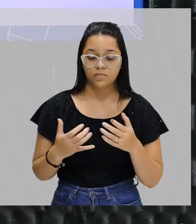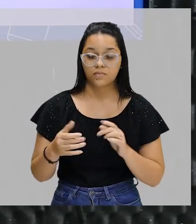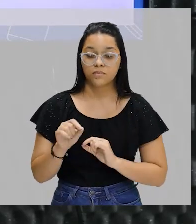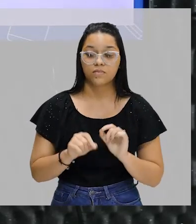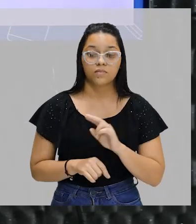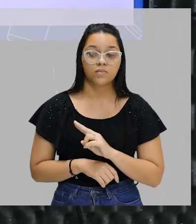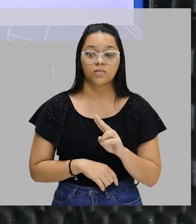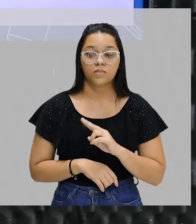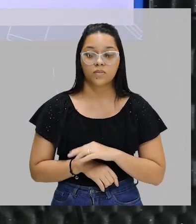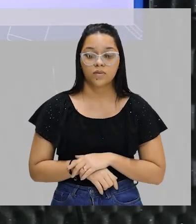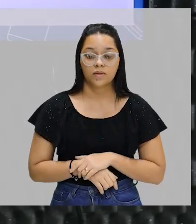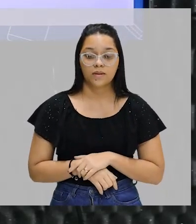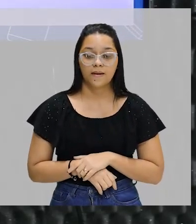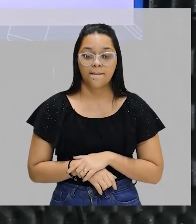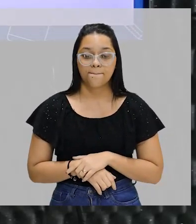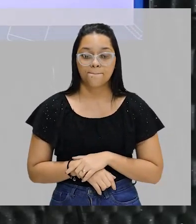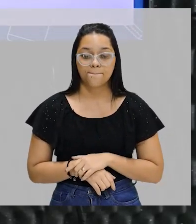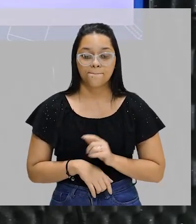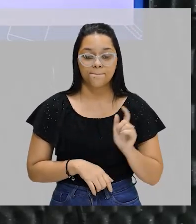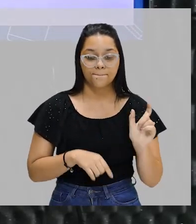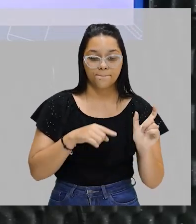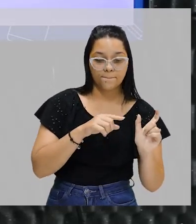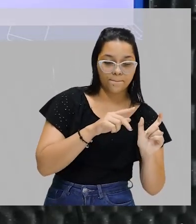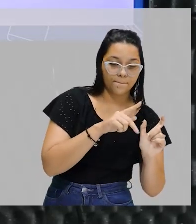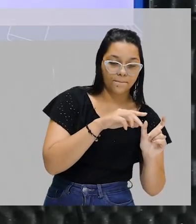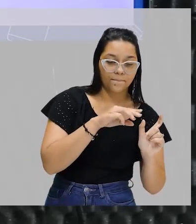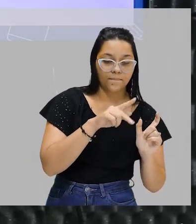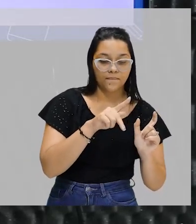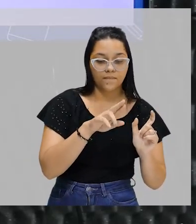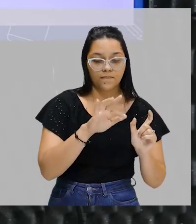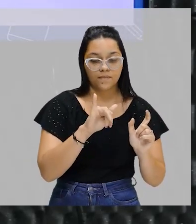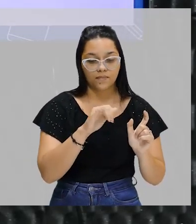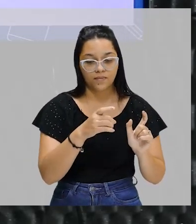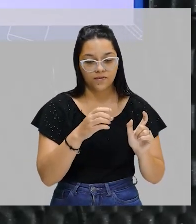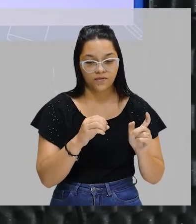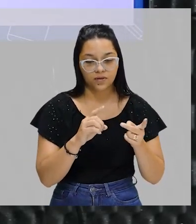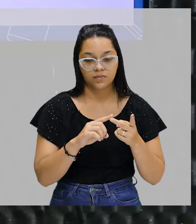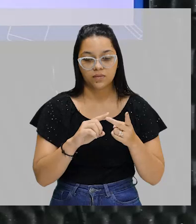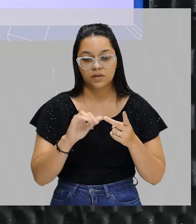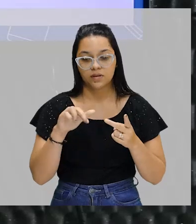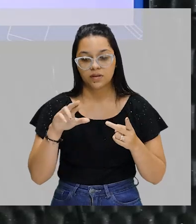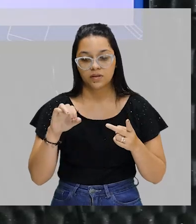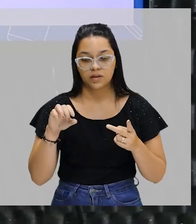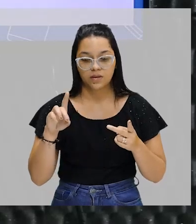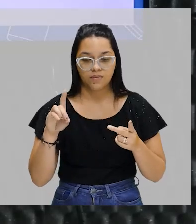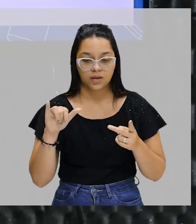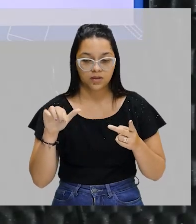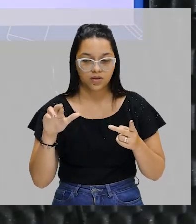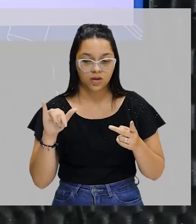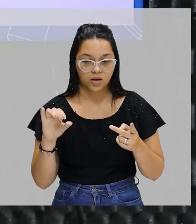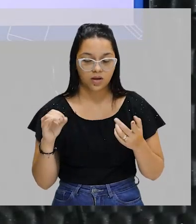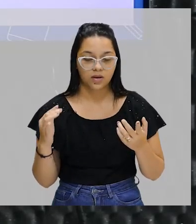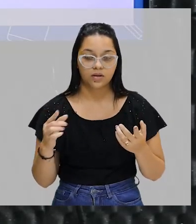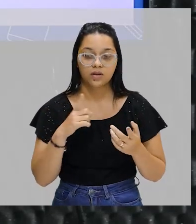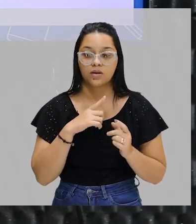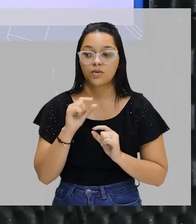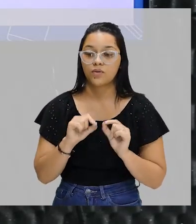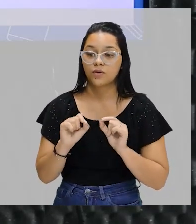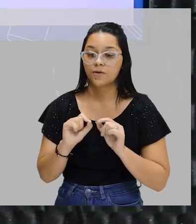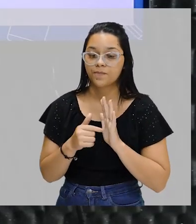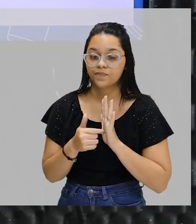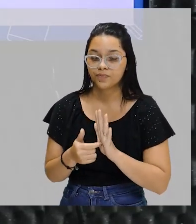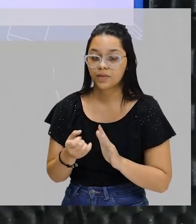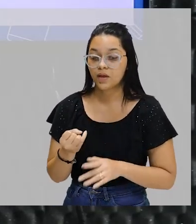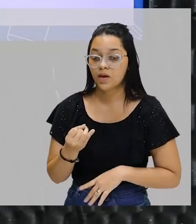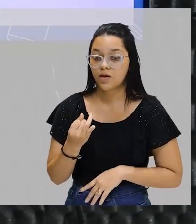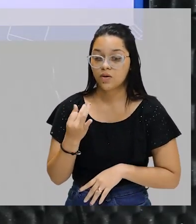vai ser prefixo intermediário mais um sufixo. Turminha, o prefixo ele vai indicar